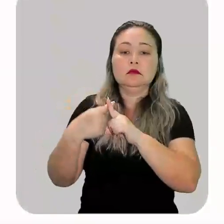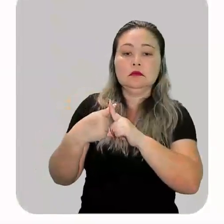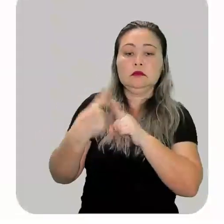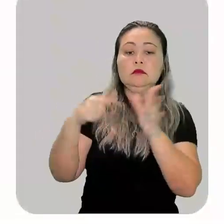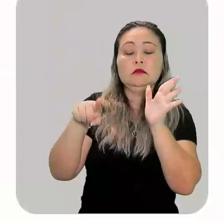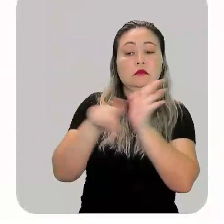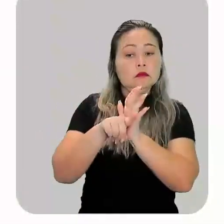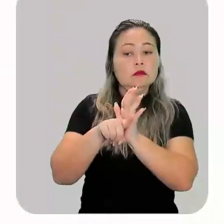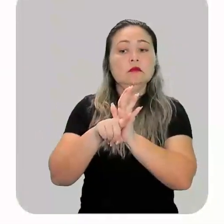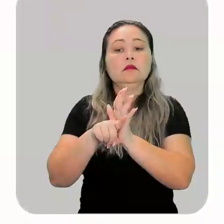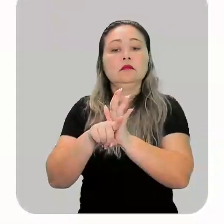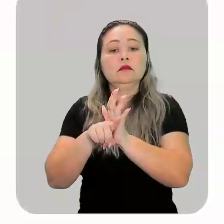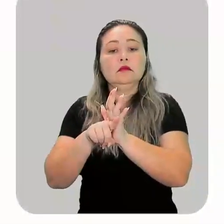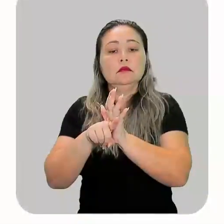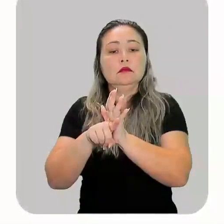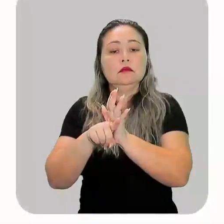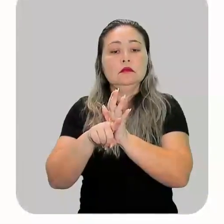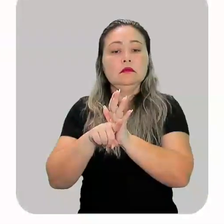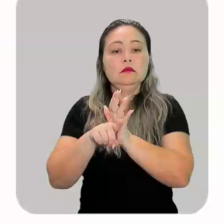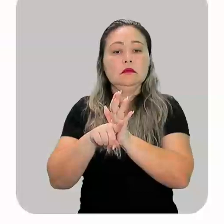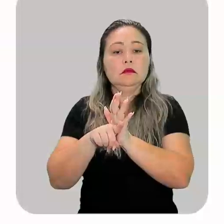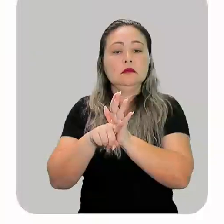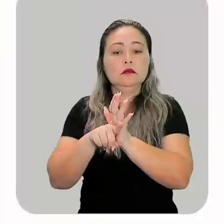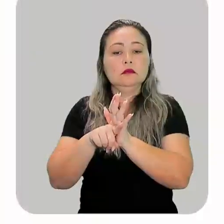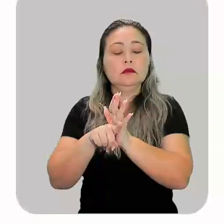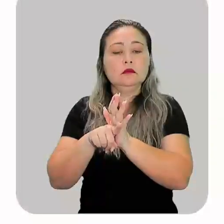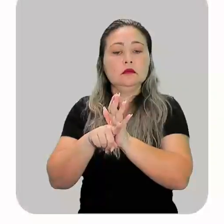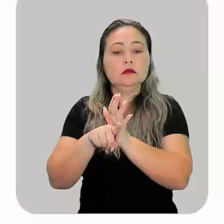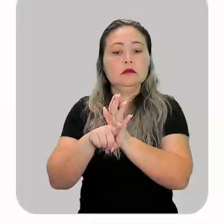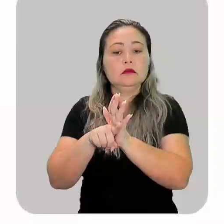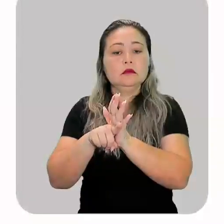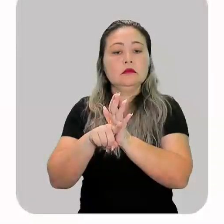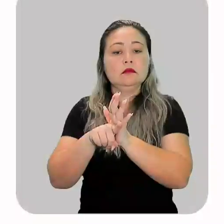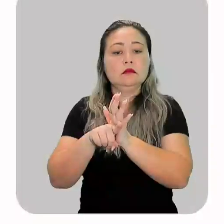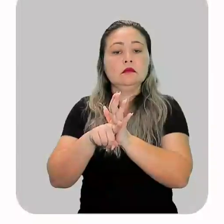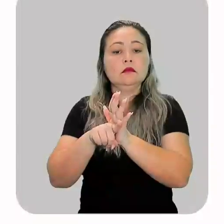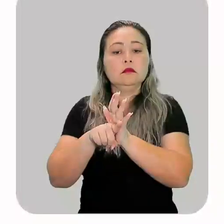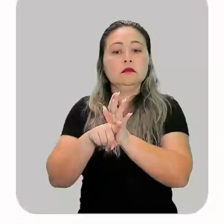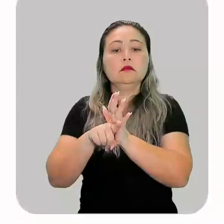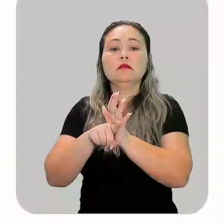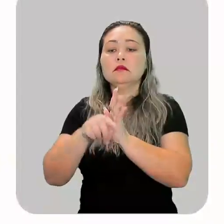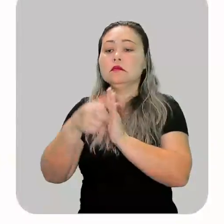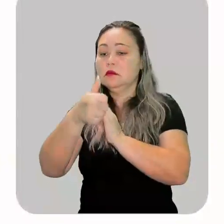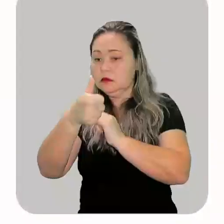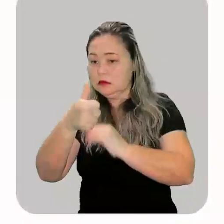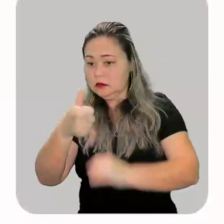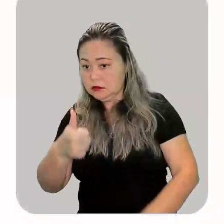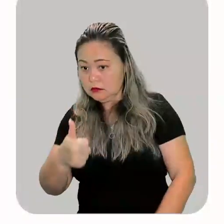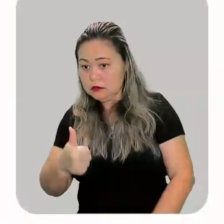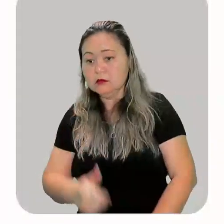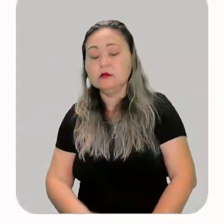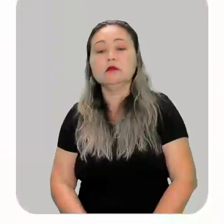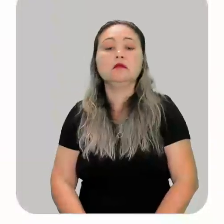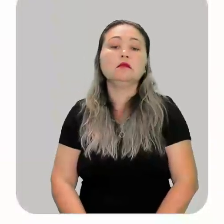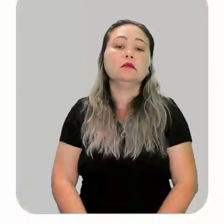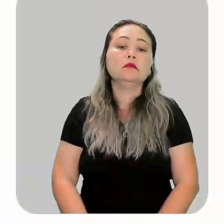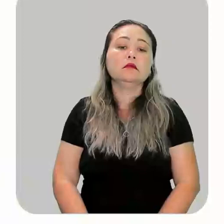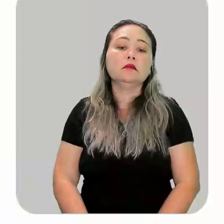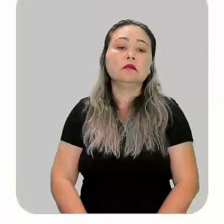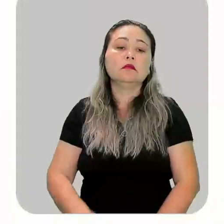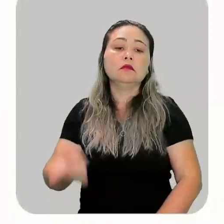menos? Menos, né? Deixa eu botar um mais ali, mas vai ser menos. Vamos lá. Aqui agora. 1 vezes 1 vezes menos 1? Menos